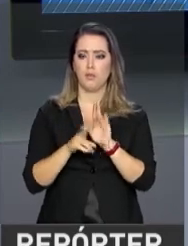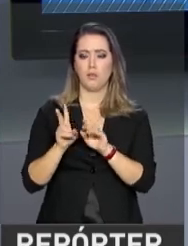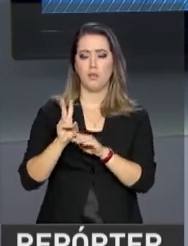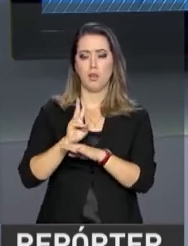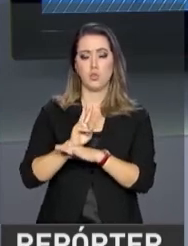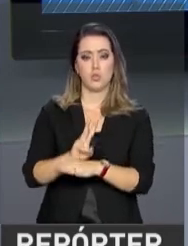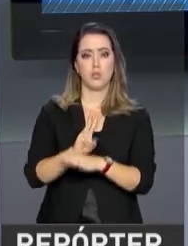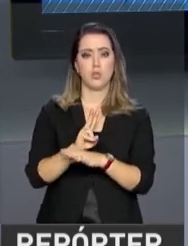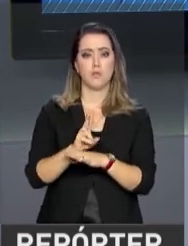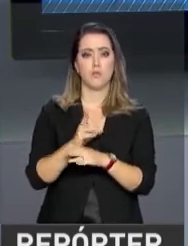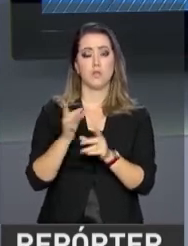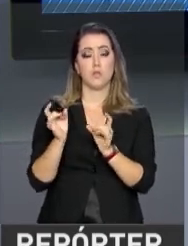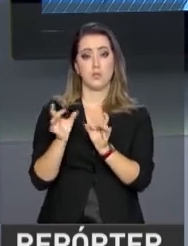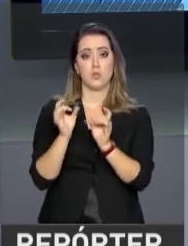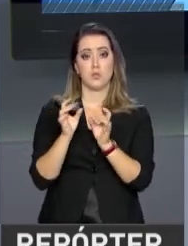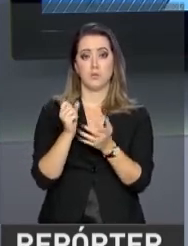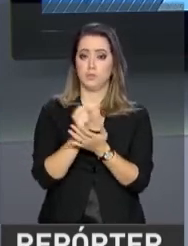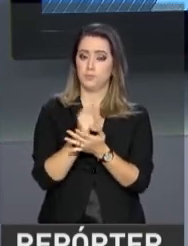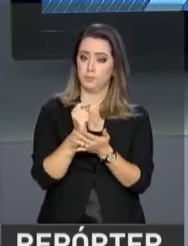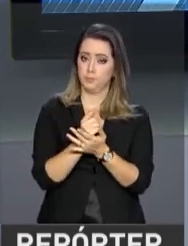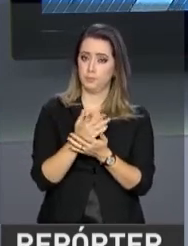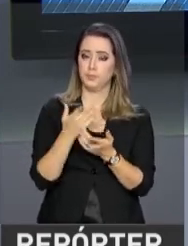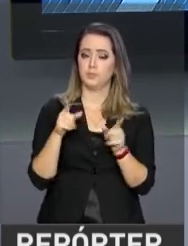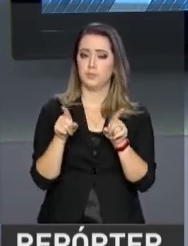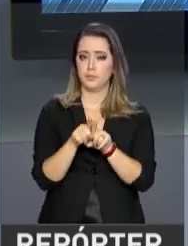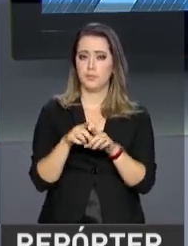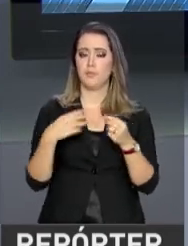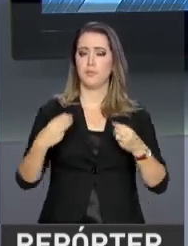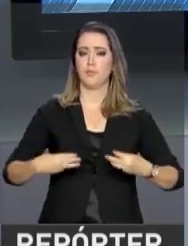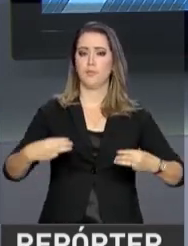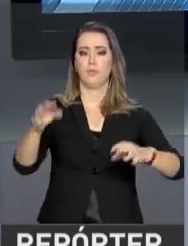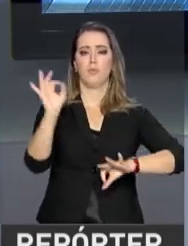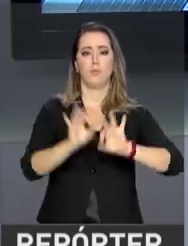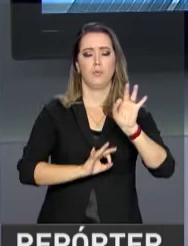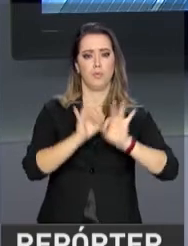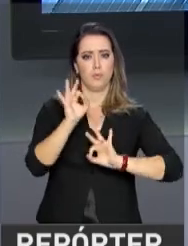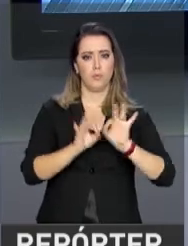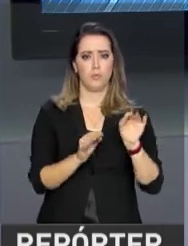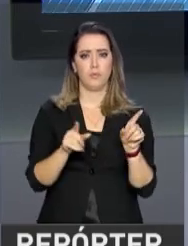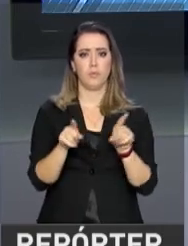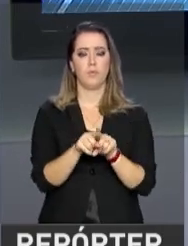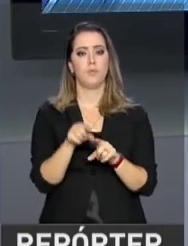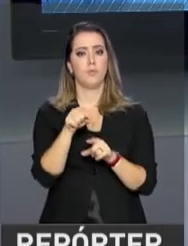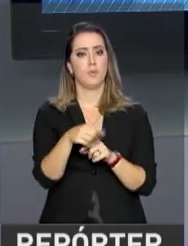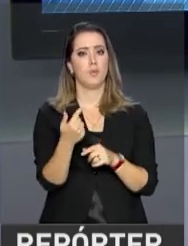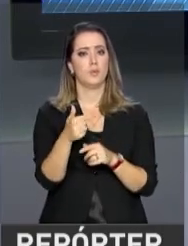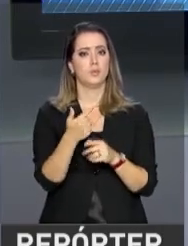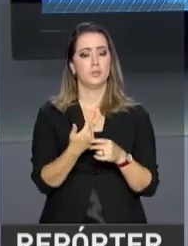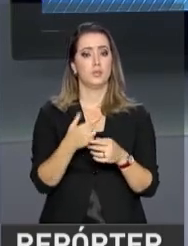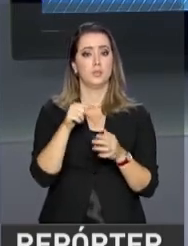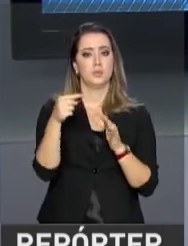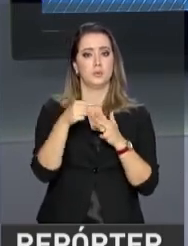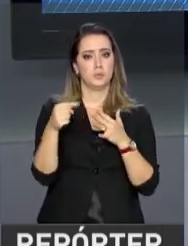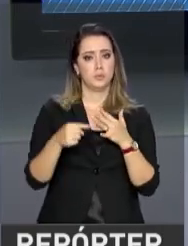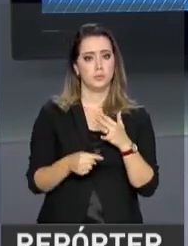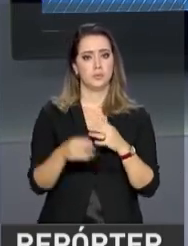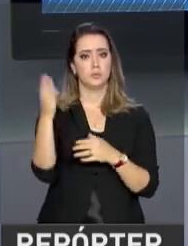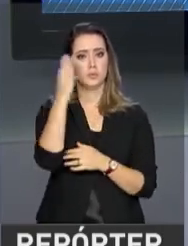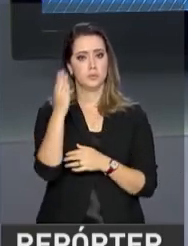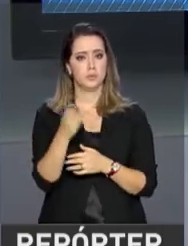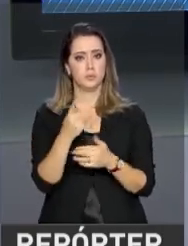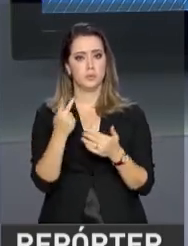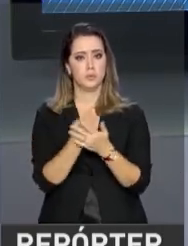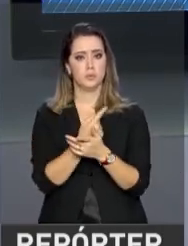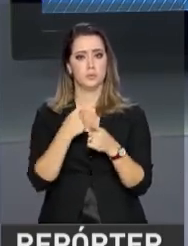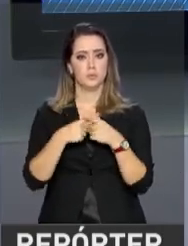antidumping segundo o ministro do planejamento desenvolvimento e gestão de oliveira a não aplicação dessas medidas pelo brasil